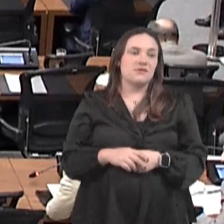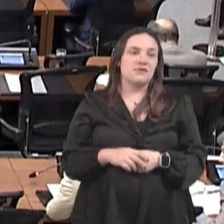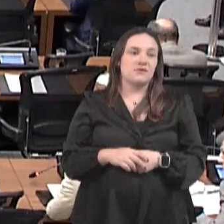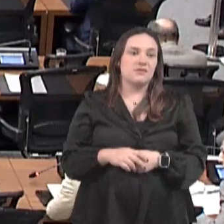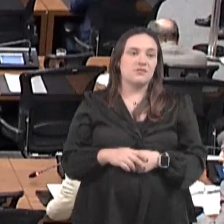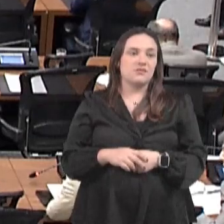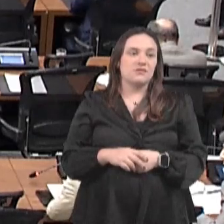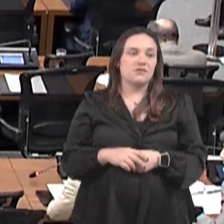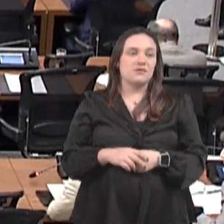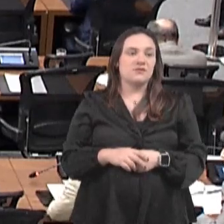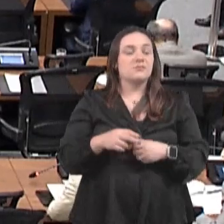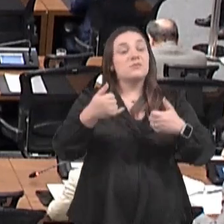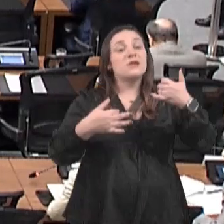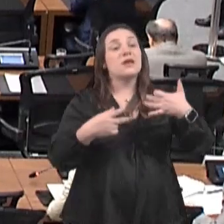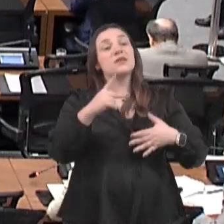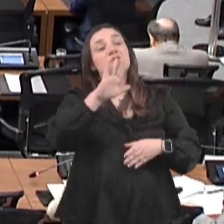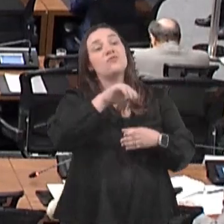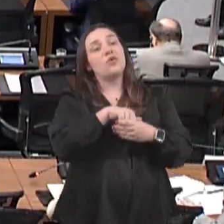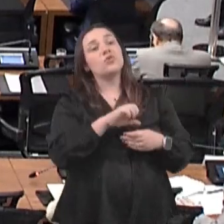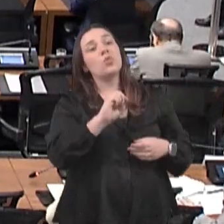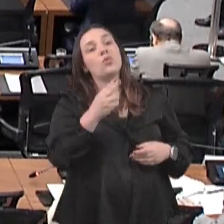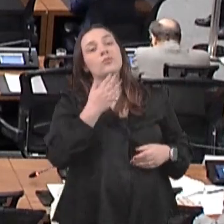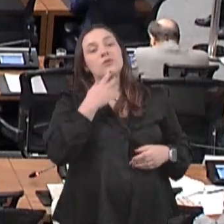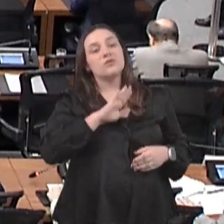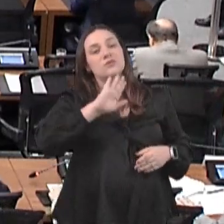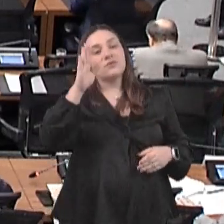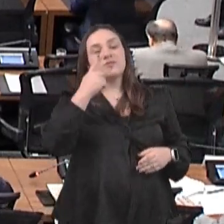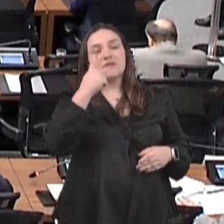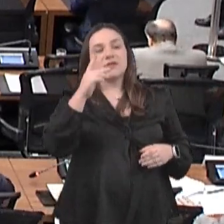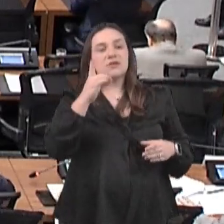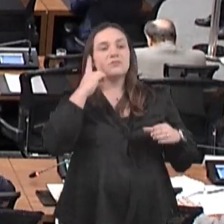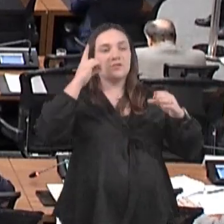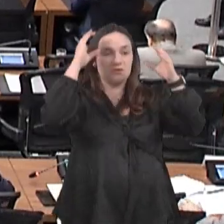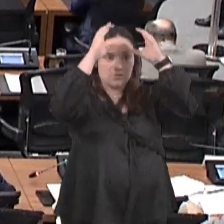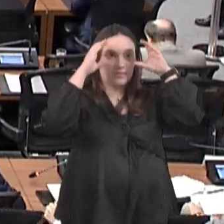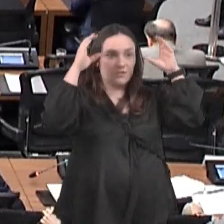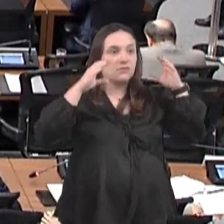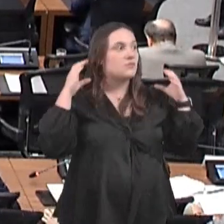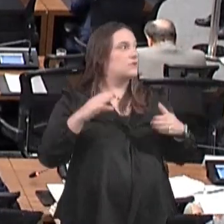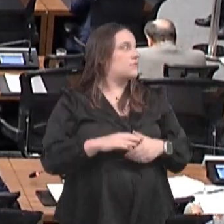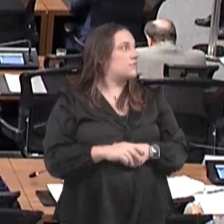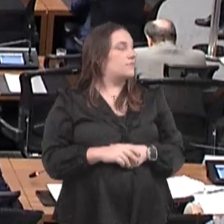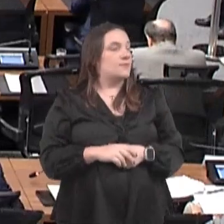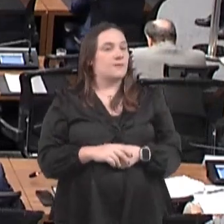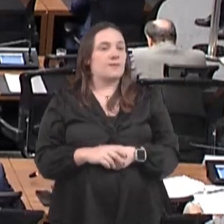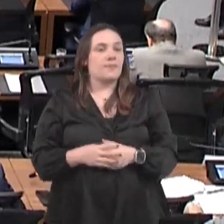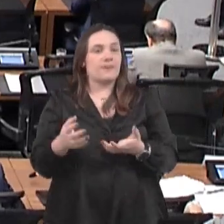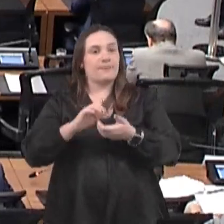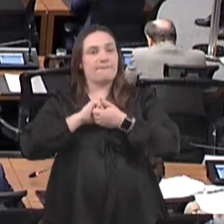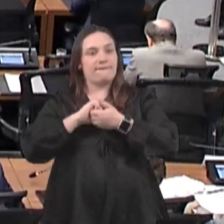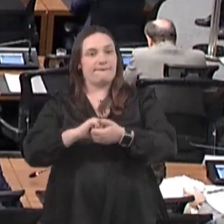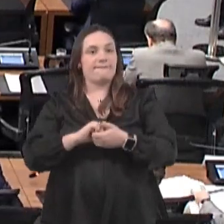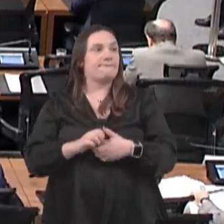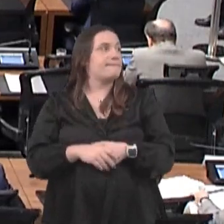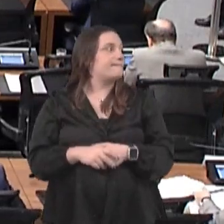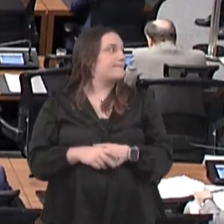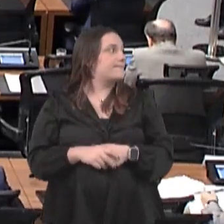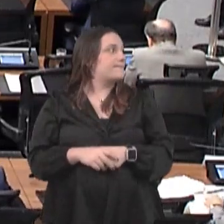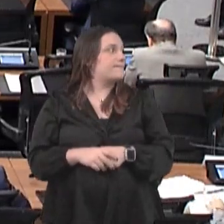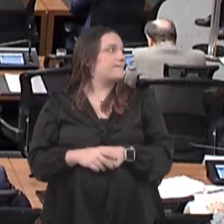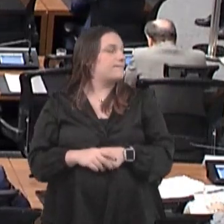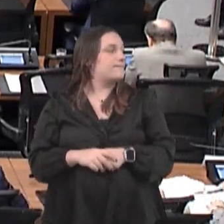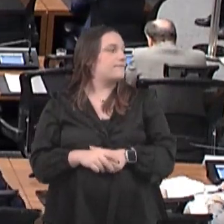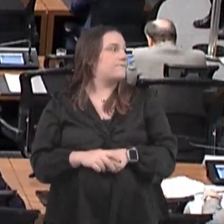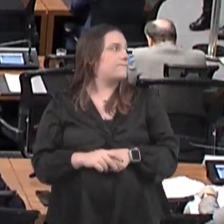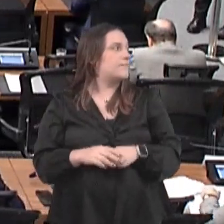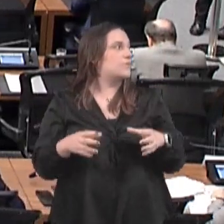Pela ordem ou justificar voto, deputado? Pela ordem, deputado Caravinho. Não só cumprimentar aqui a